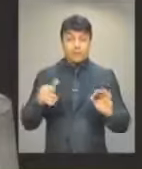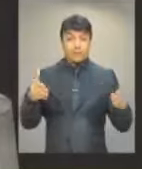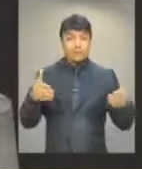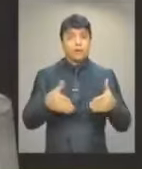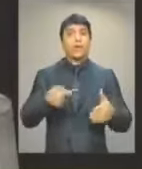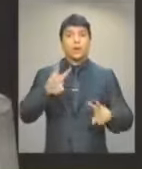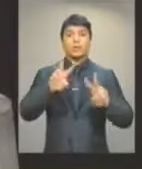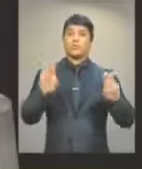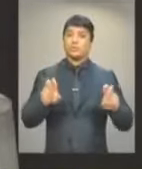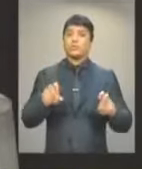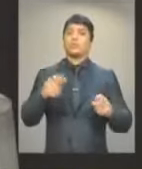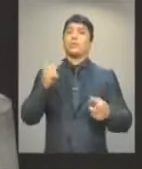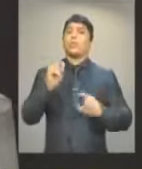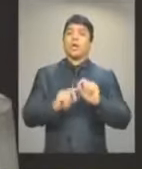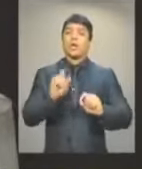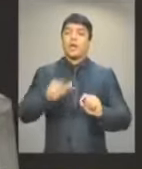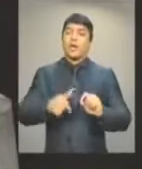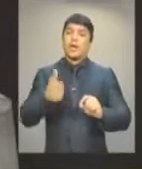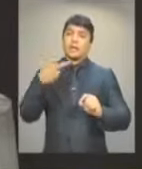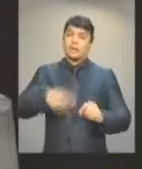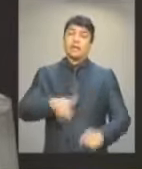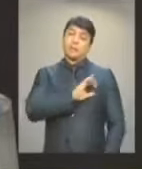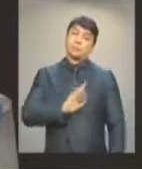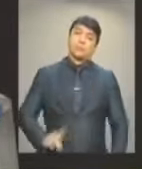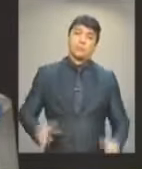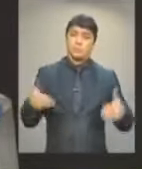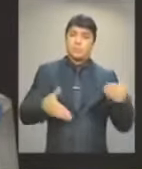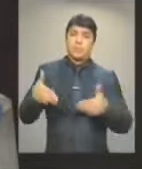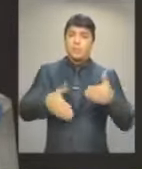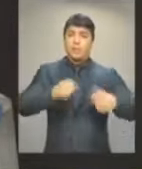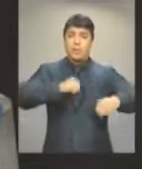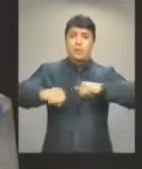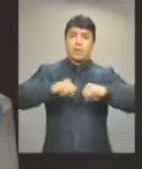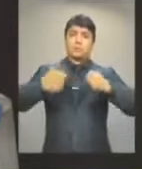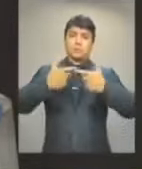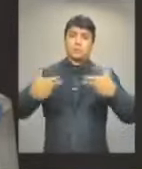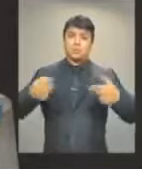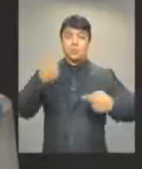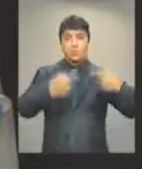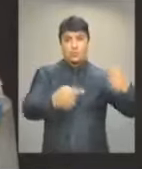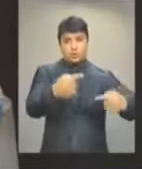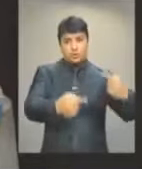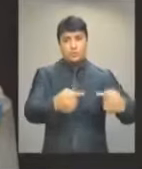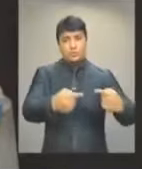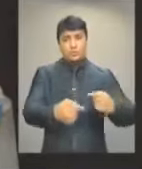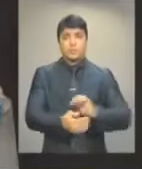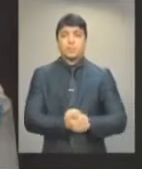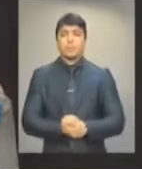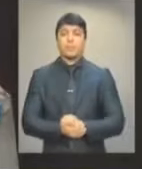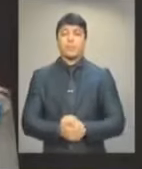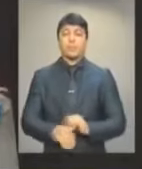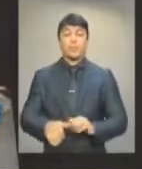que lhe são rotineiras do exercício da política. Antes de mais nada, eu queria